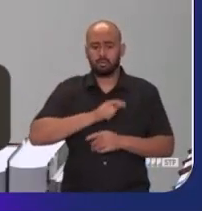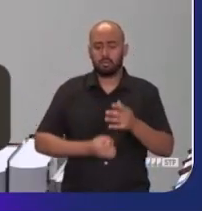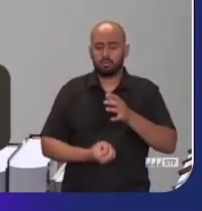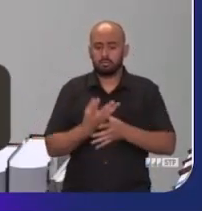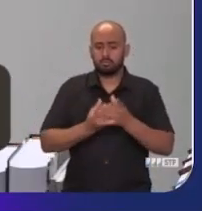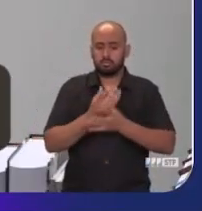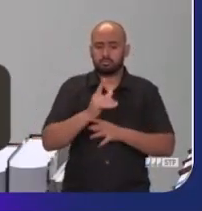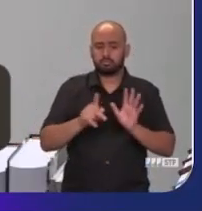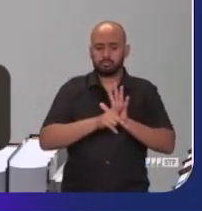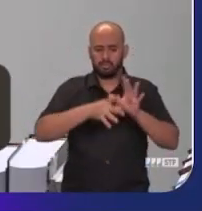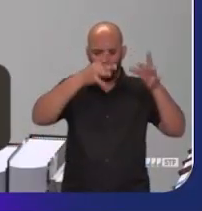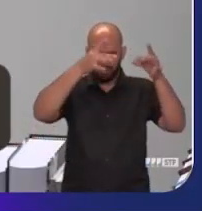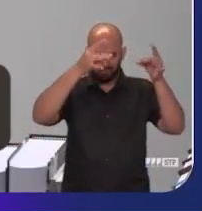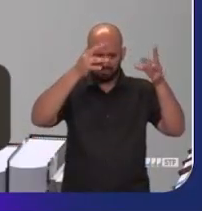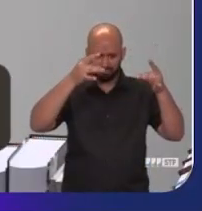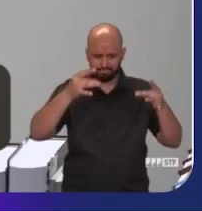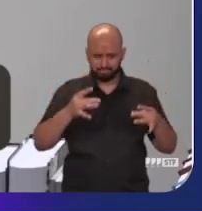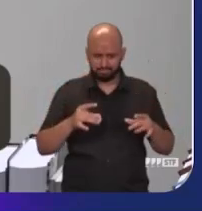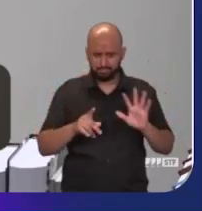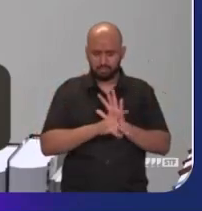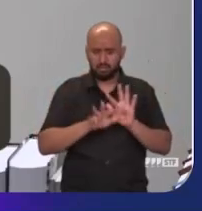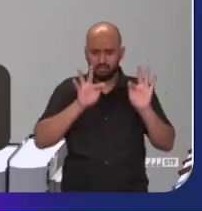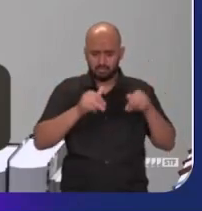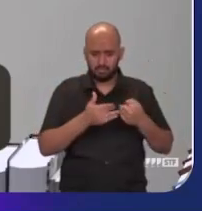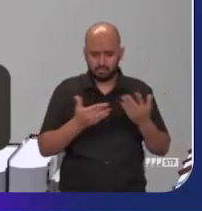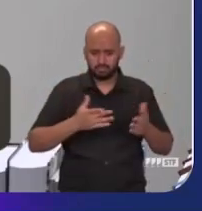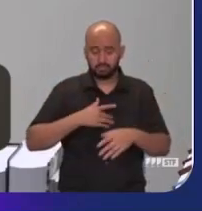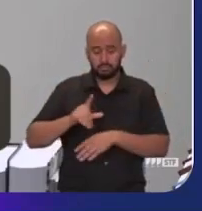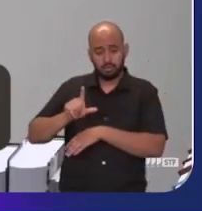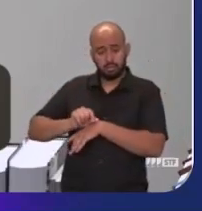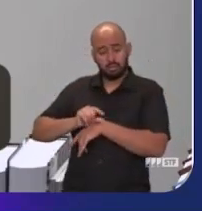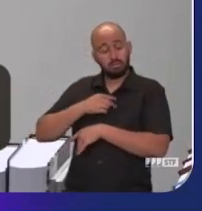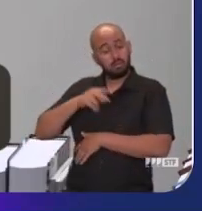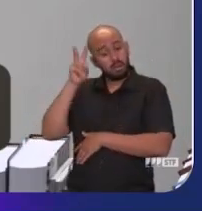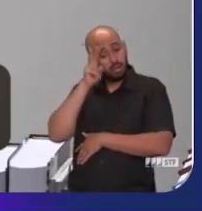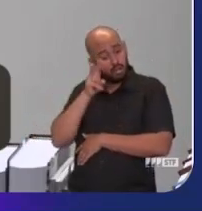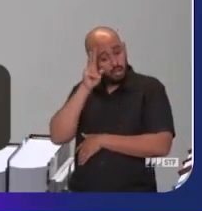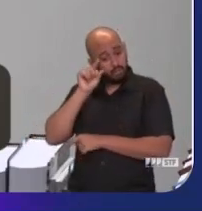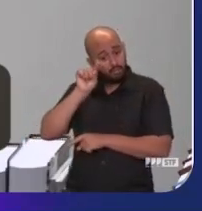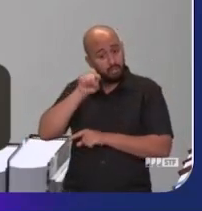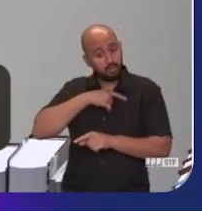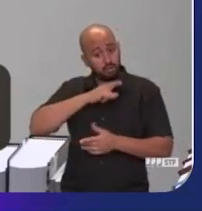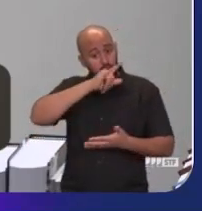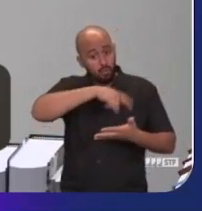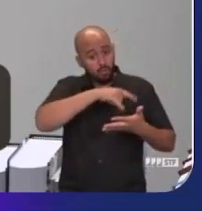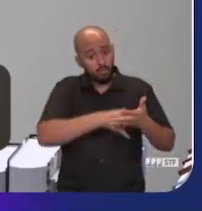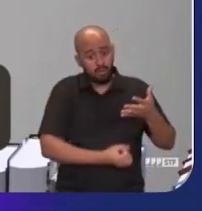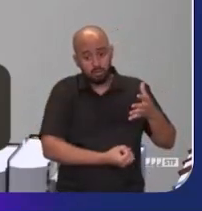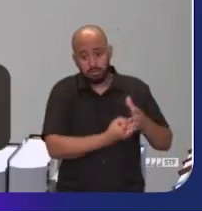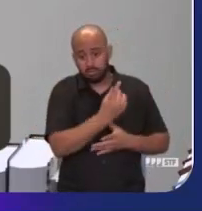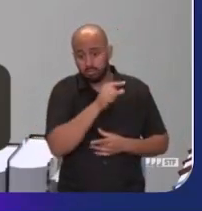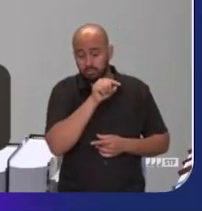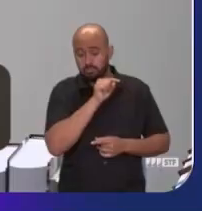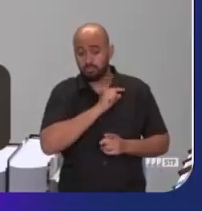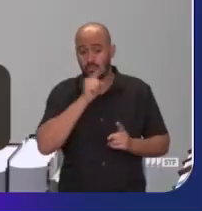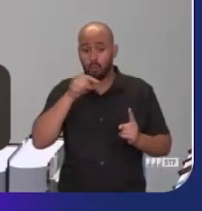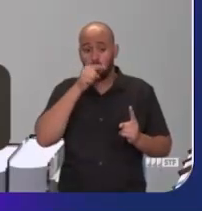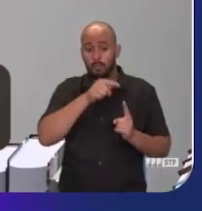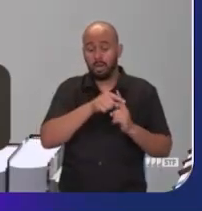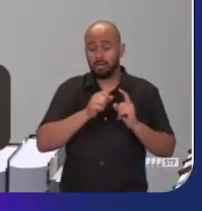forma detalhada nas alegações finais. Para o momento, vale ressaltar que o documento elegia como uma de suas metas de